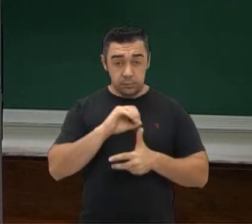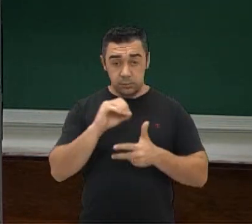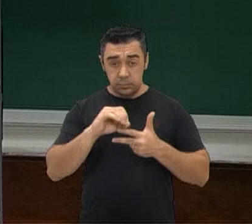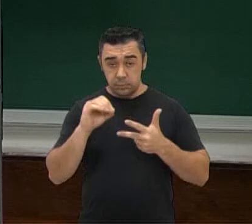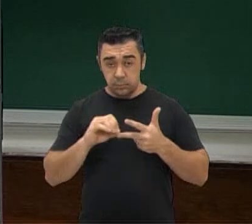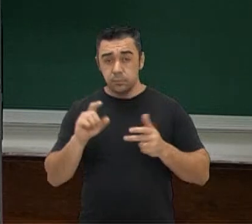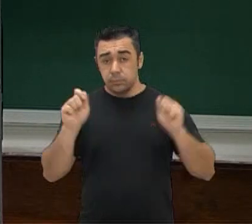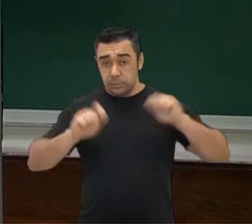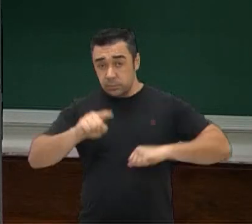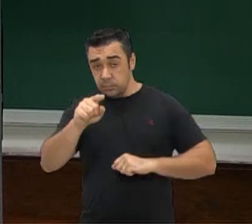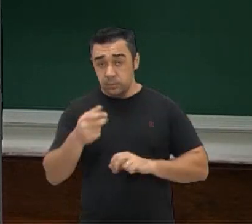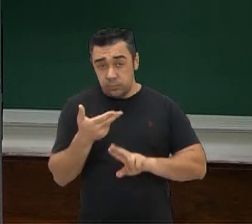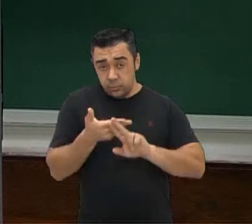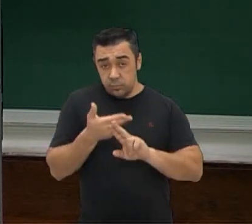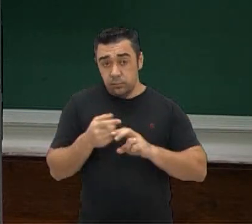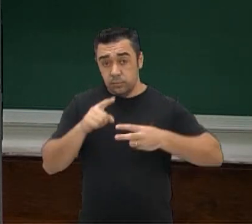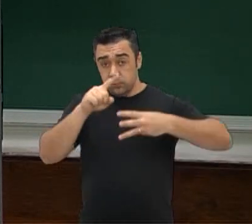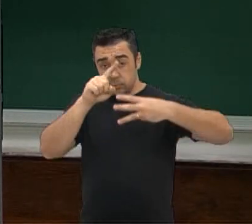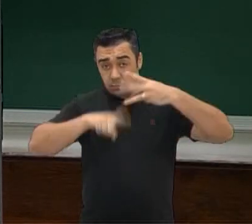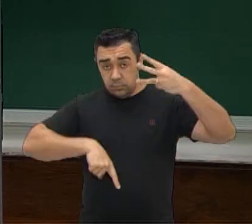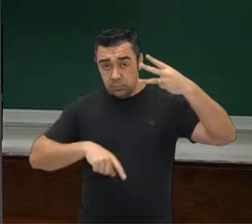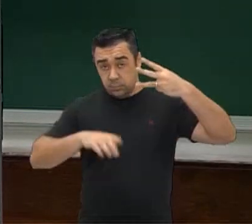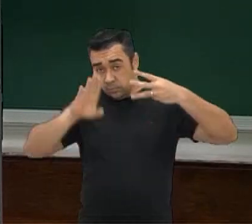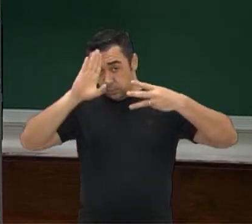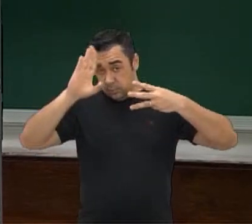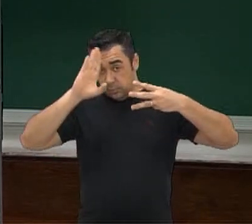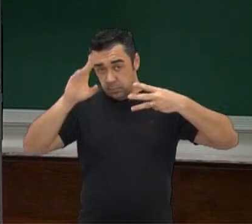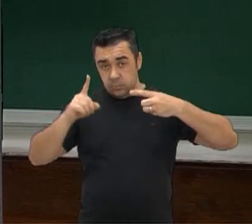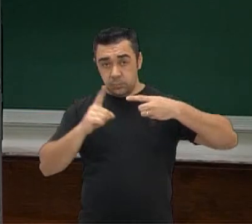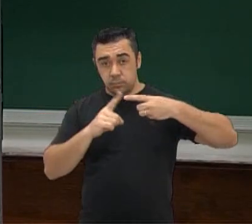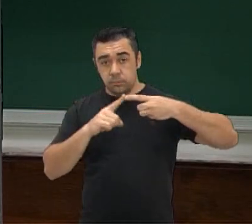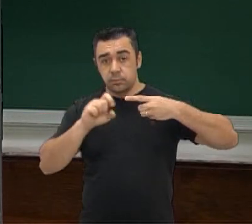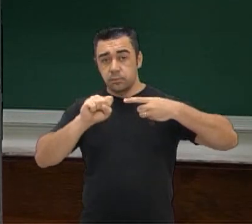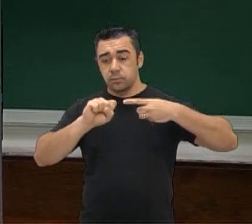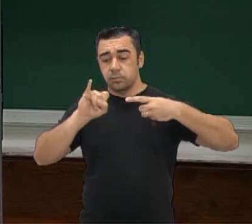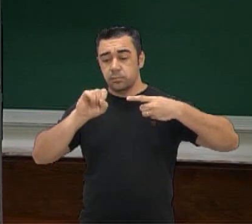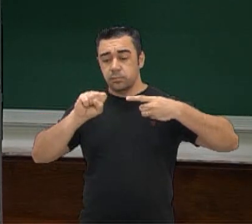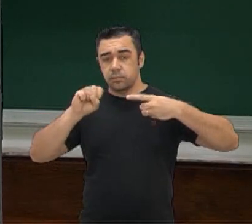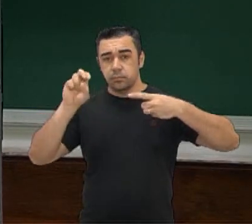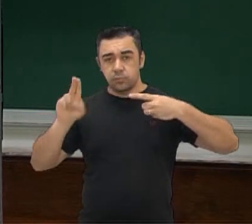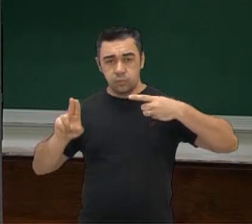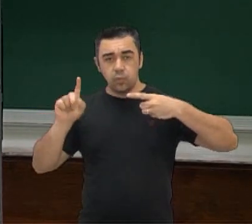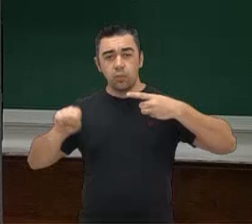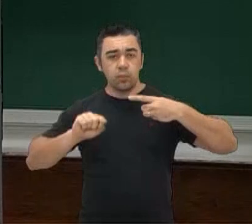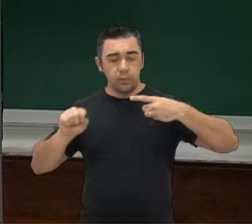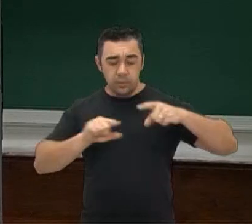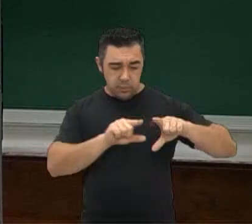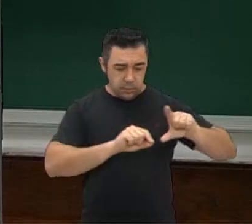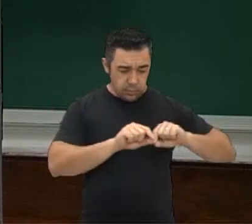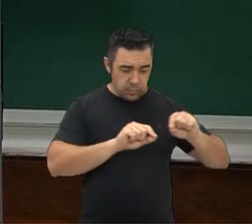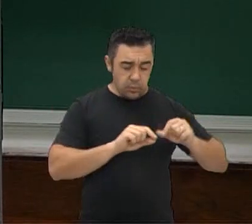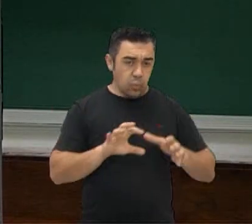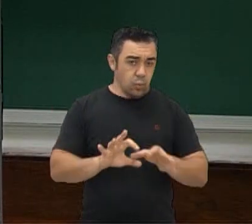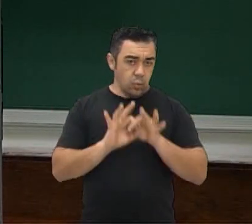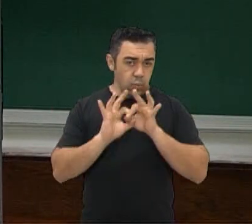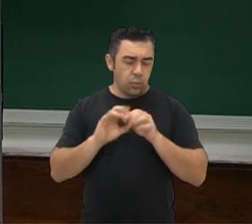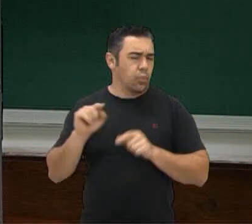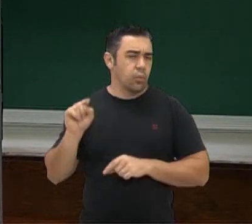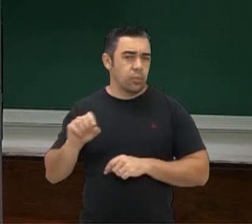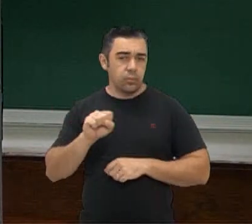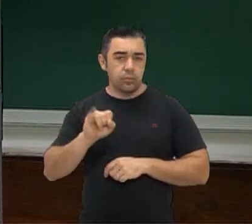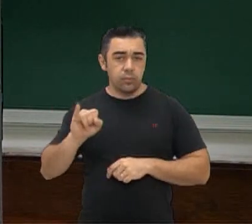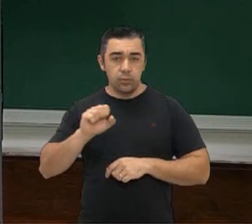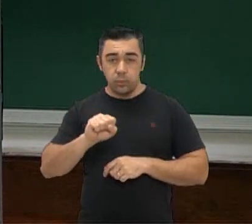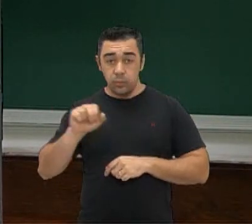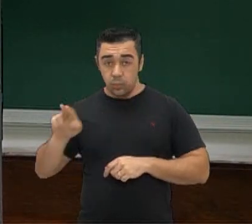ele para 3 coisas, basicamente. Vamos começar pela principal aqui, o SISU, Sistema de Seleção Unificada. Pelo SISU, você vai